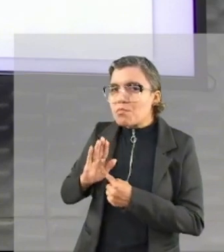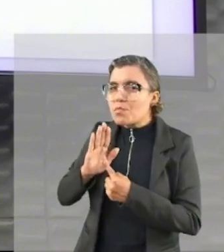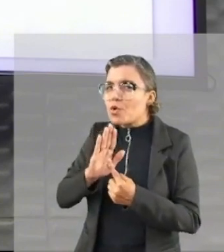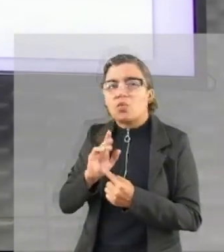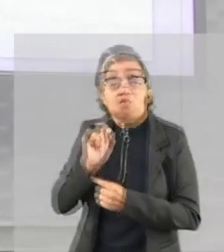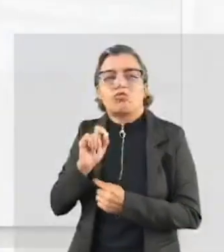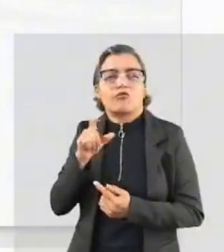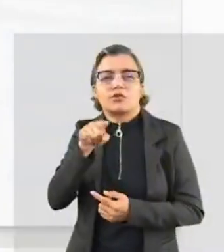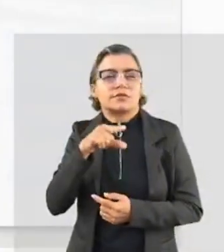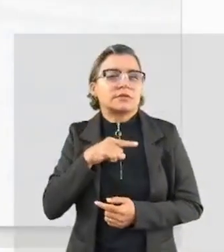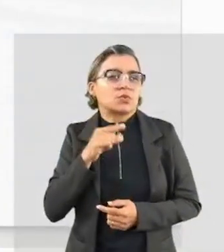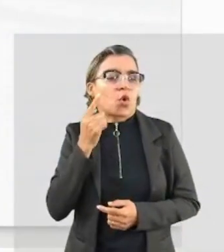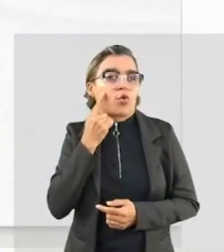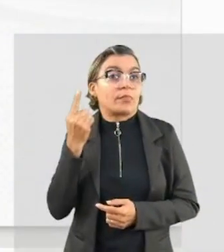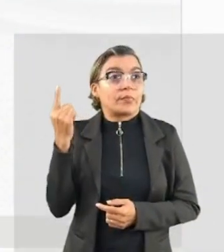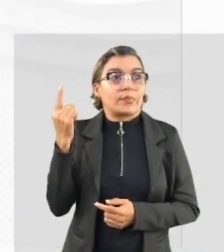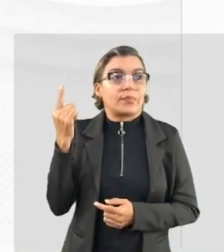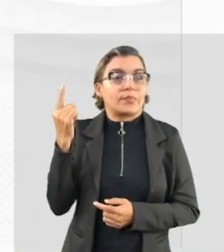você tem...